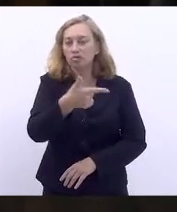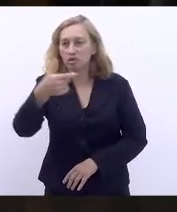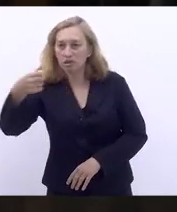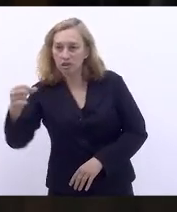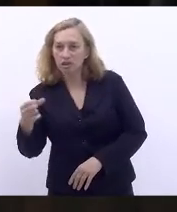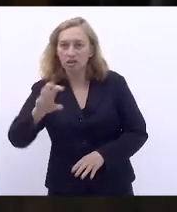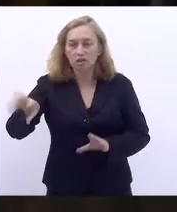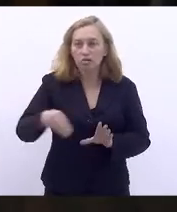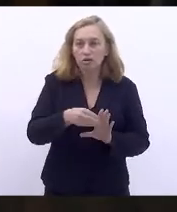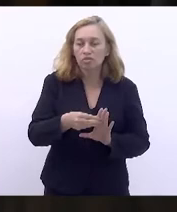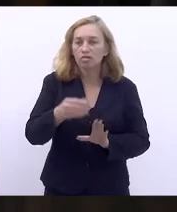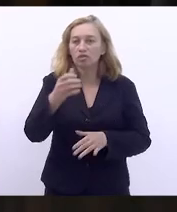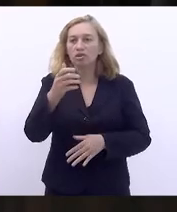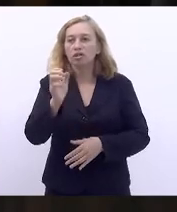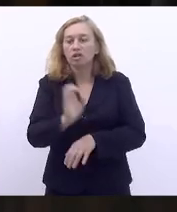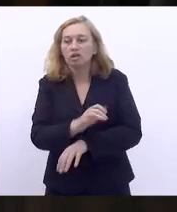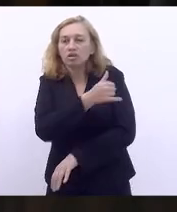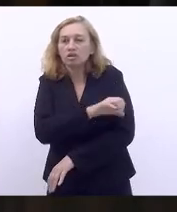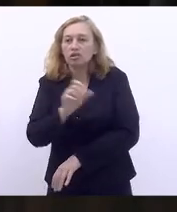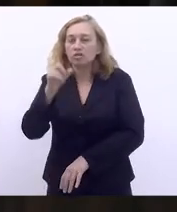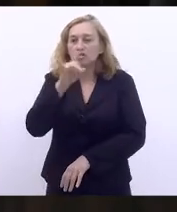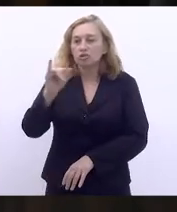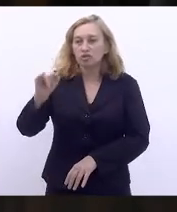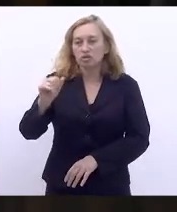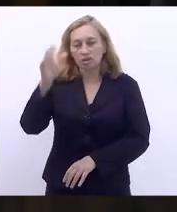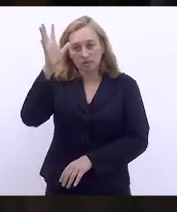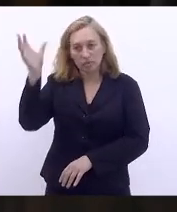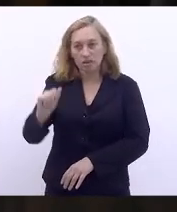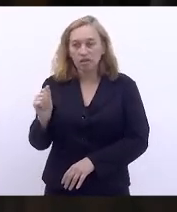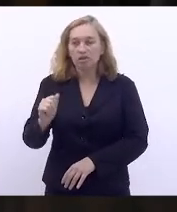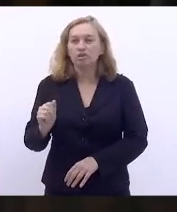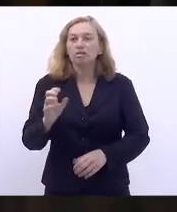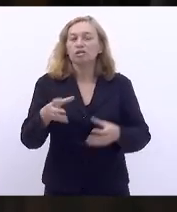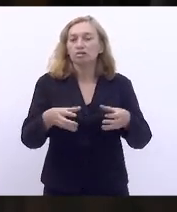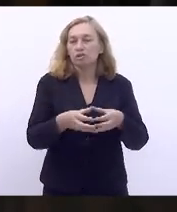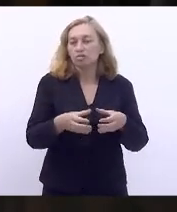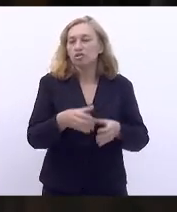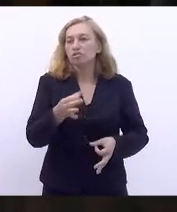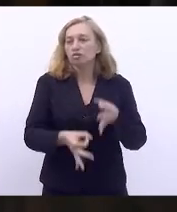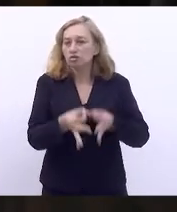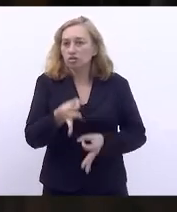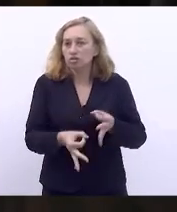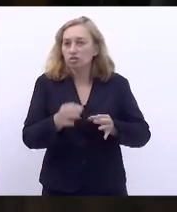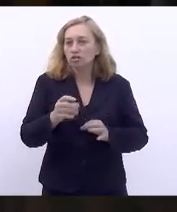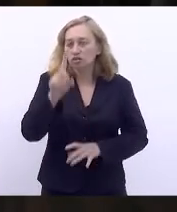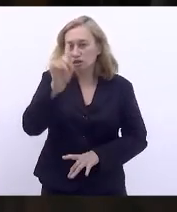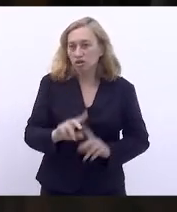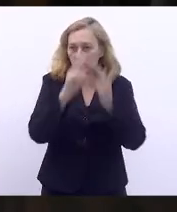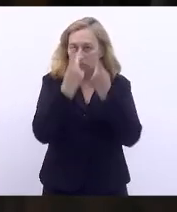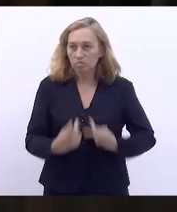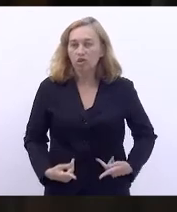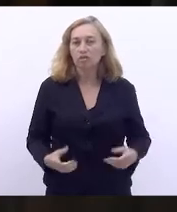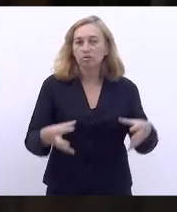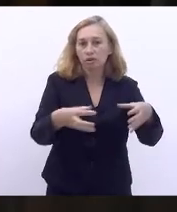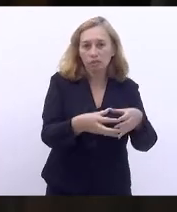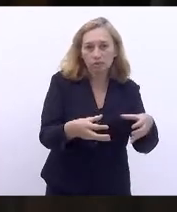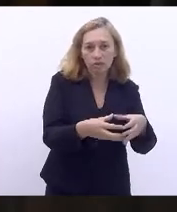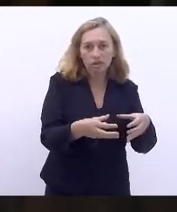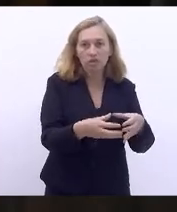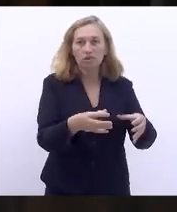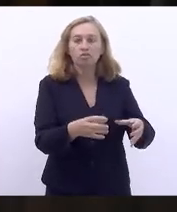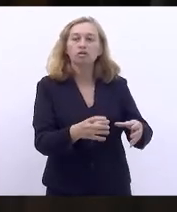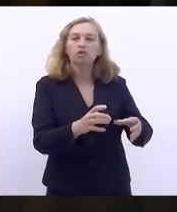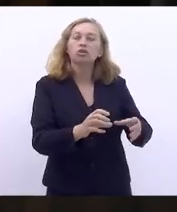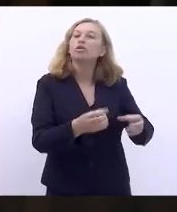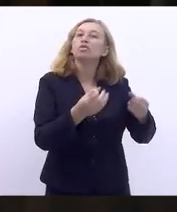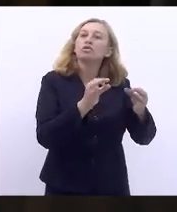o Dia do Refugiado Africano, pendendo de pareceres das comissões de Constituição, Justiça e Direitos Humanos. Permitir parecer pela Comissão de